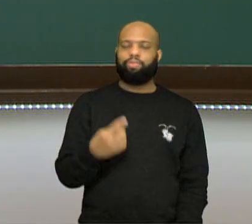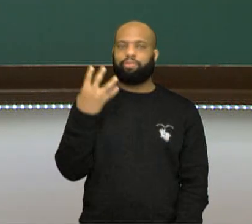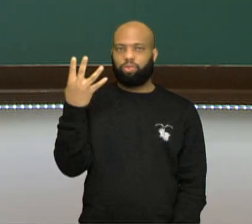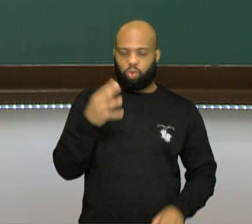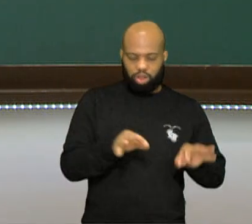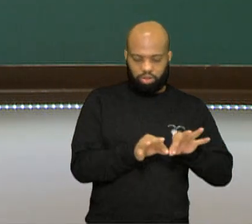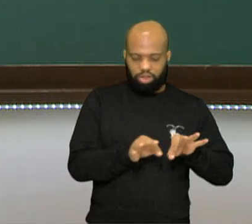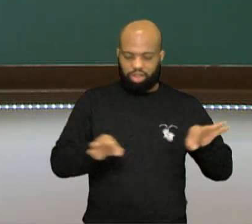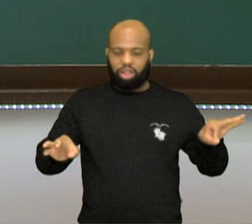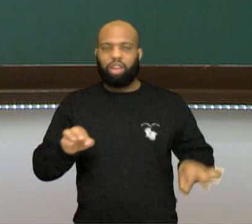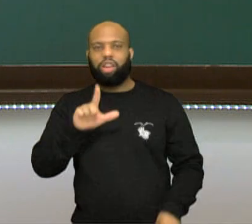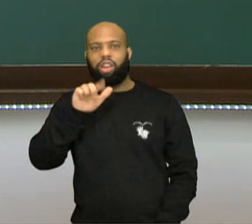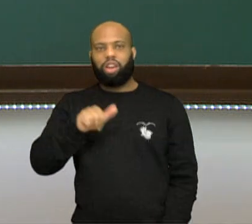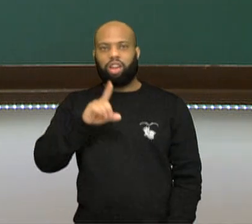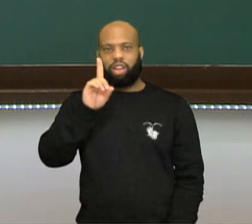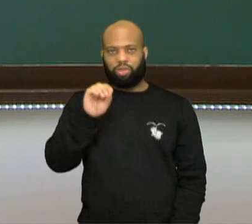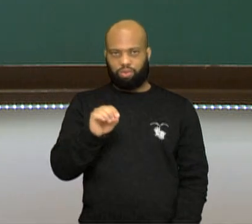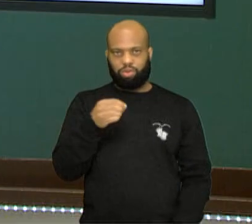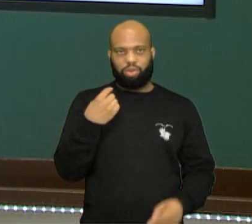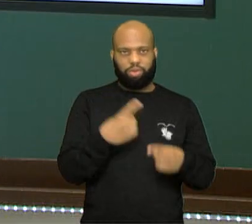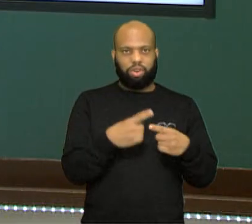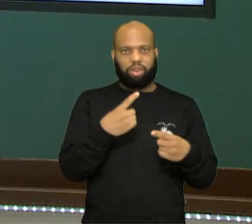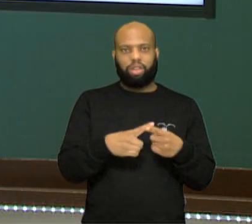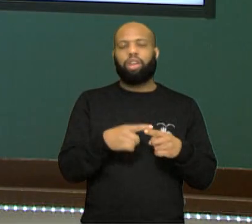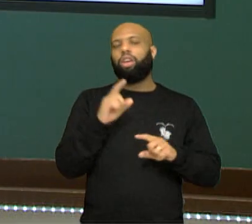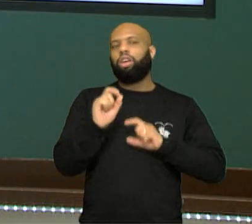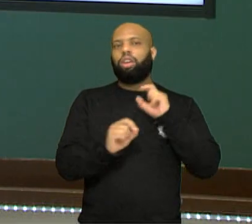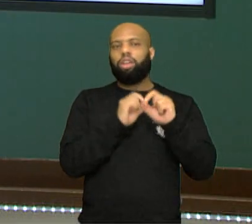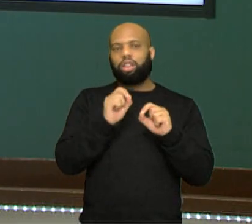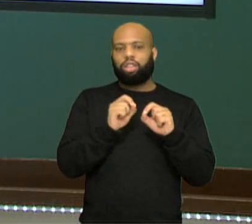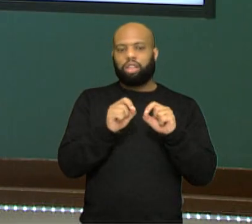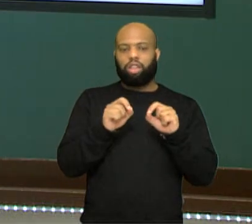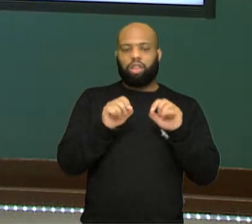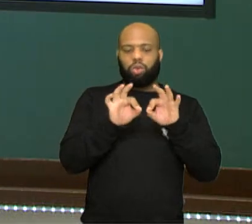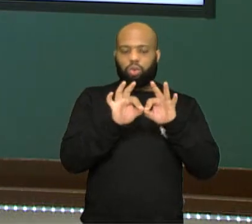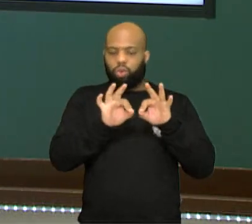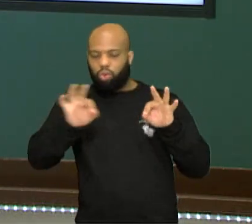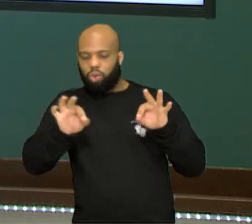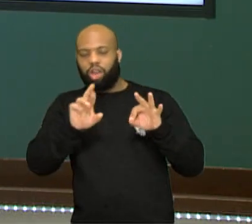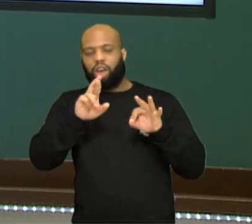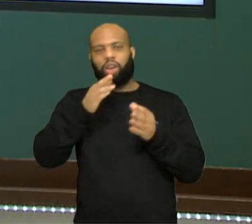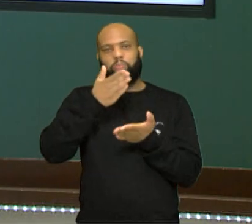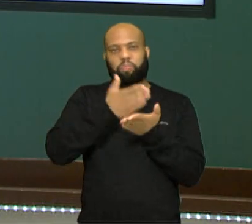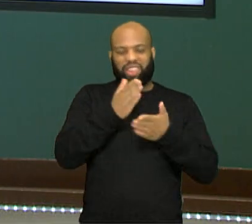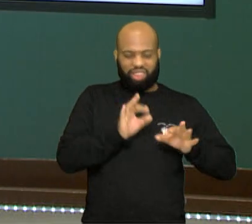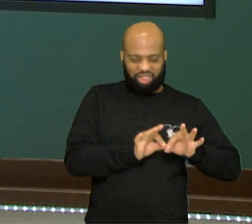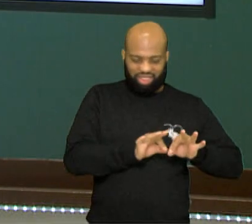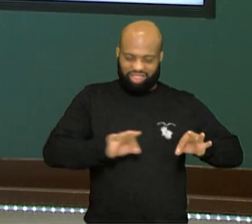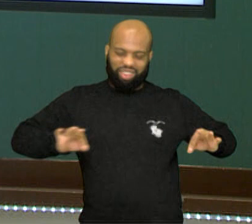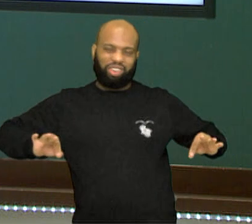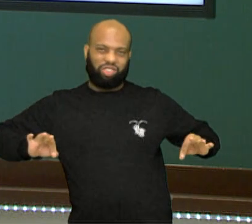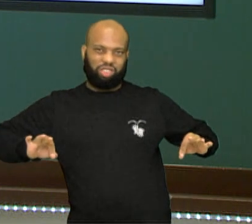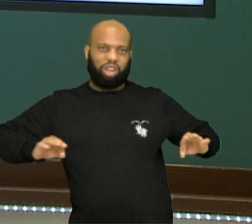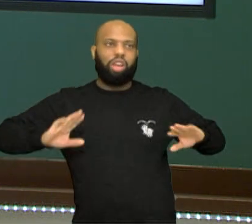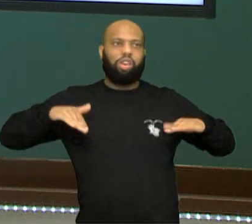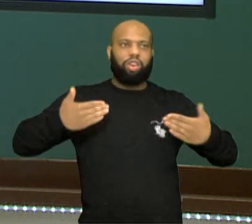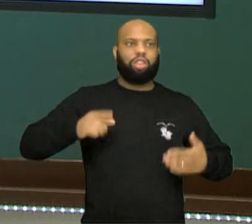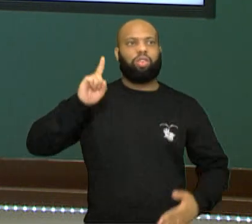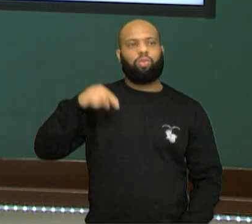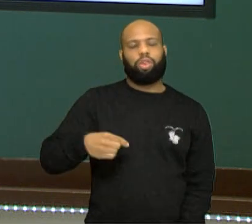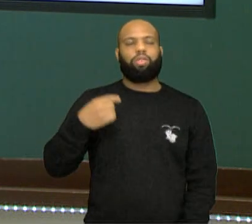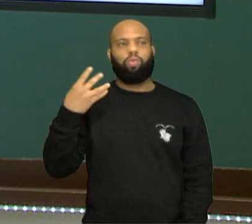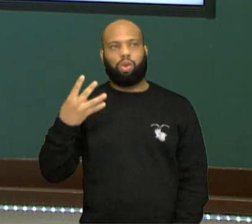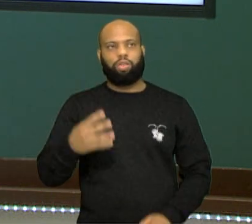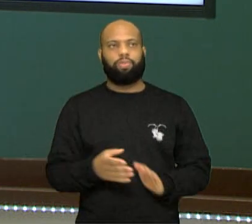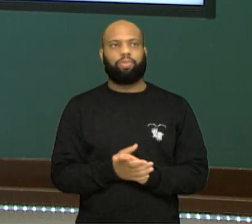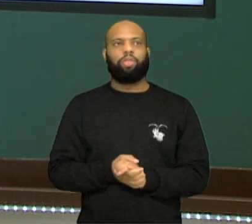exatamente o lado do nosso cubo, que vale, a aresta, nosso cubo no caso, né, que vale 4